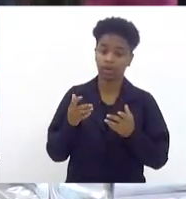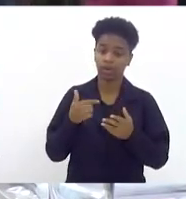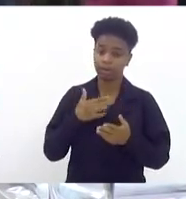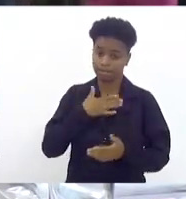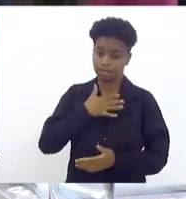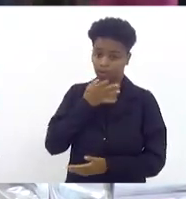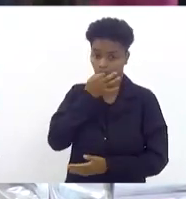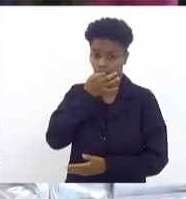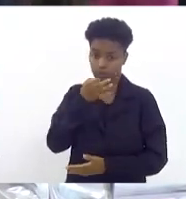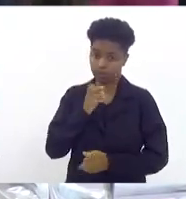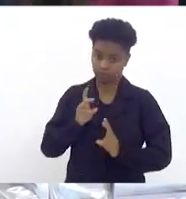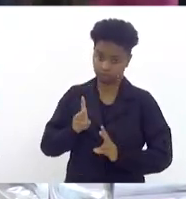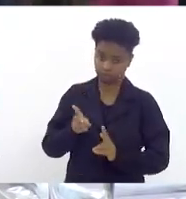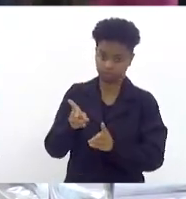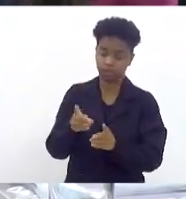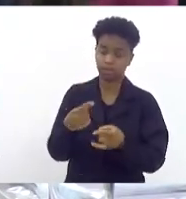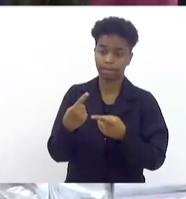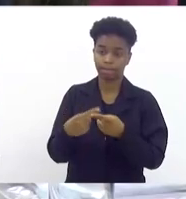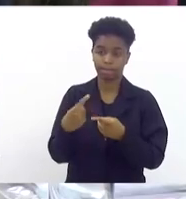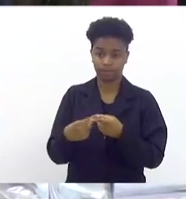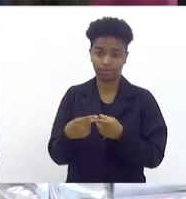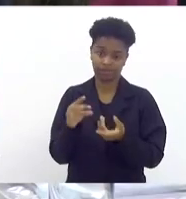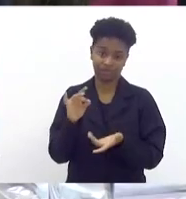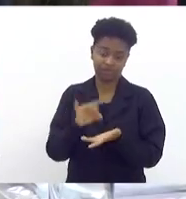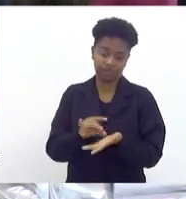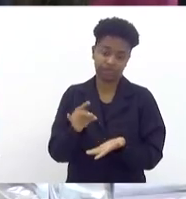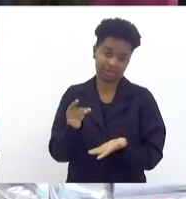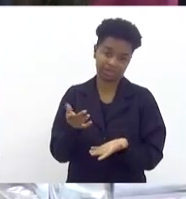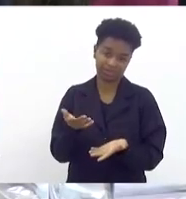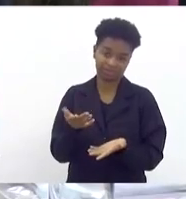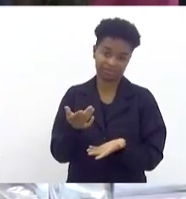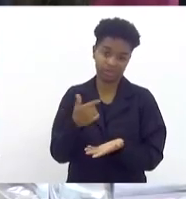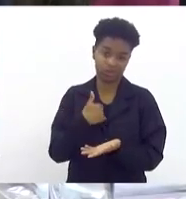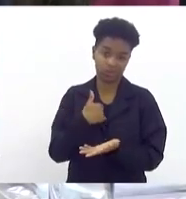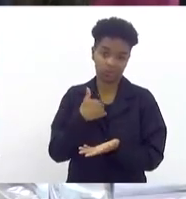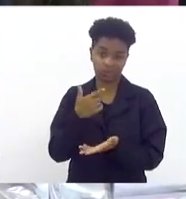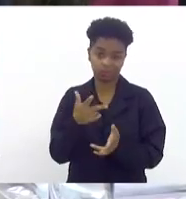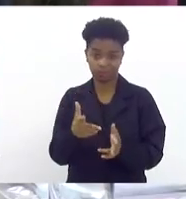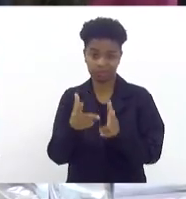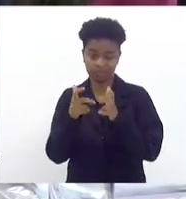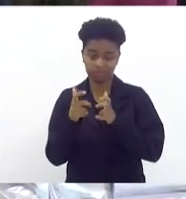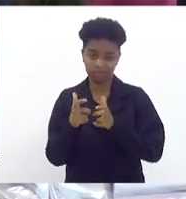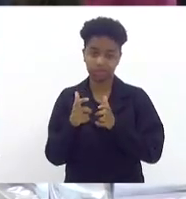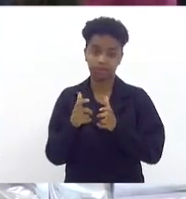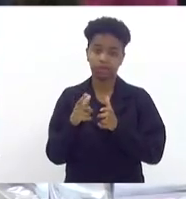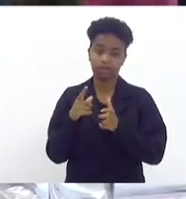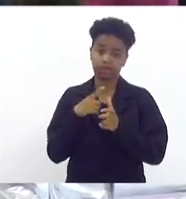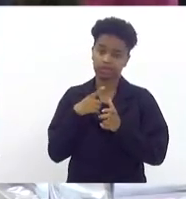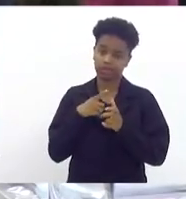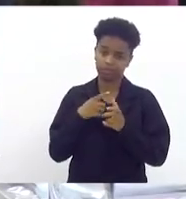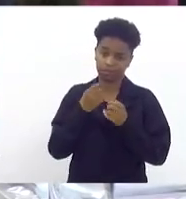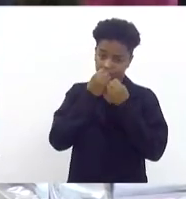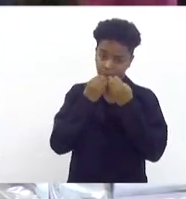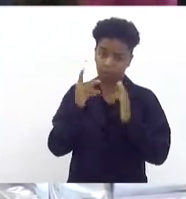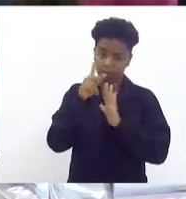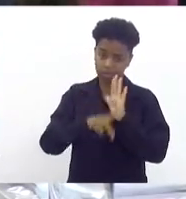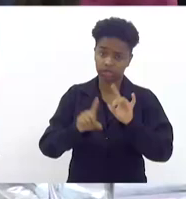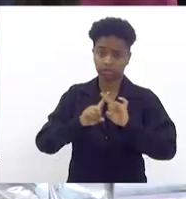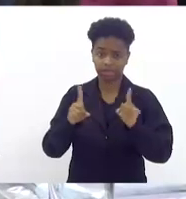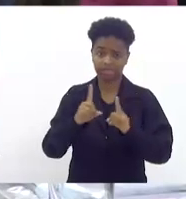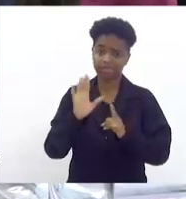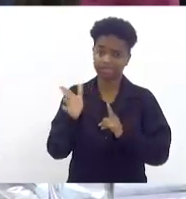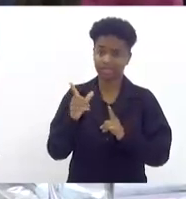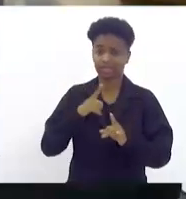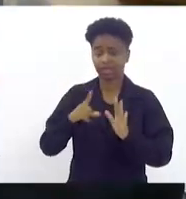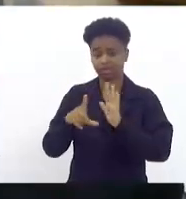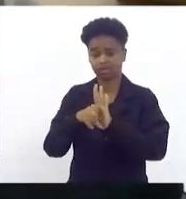posicionamento em relação à relatoria, porque, de fato, entendo que, apesar de meritório, o projeto está prejudicado.